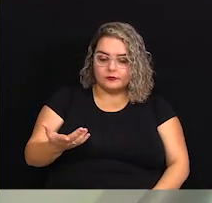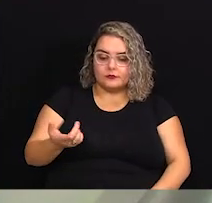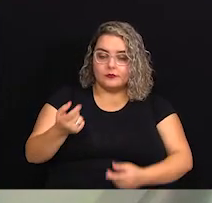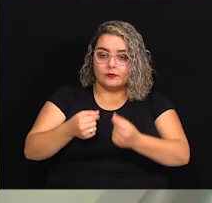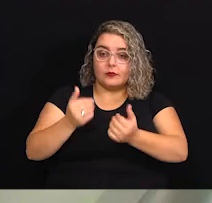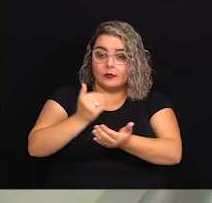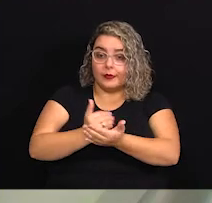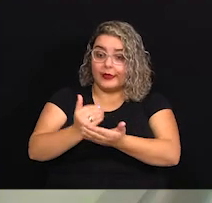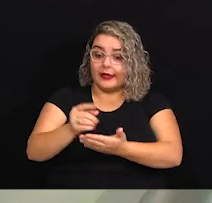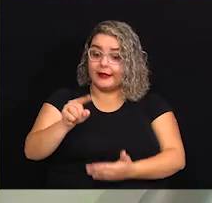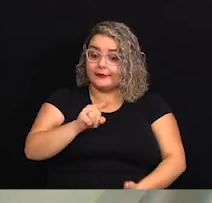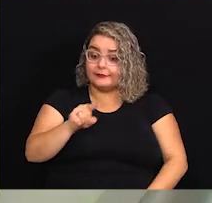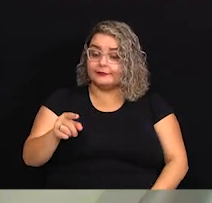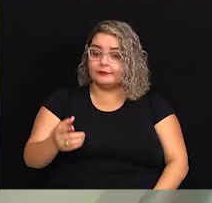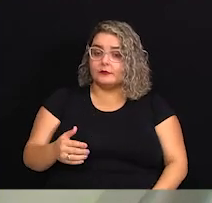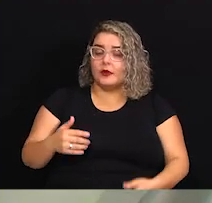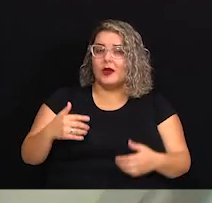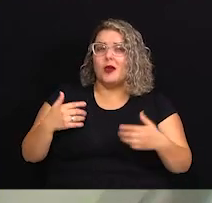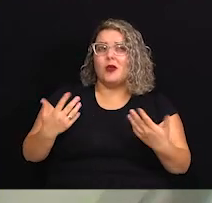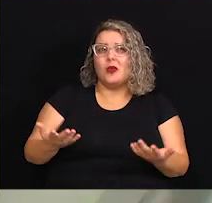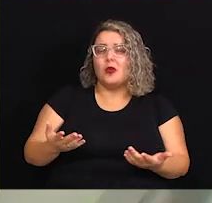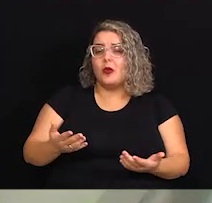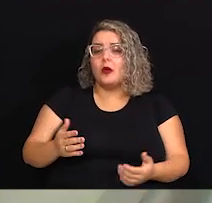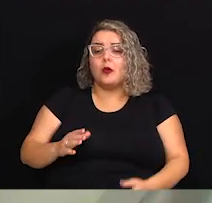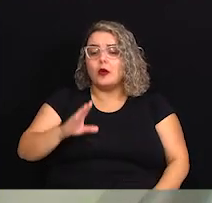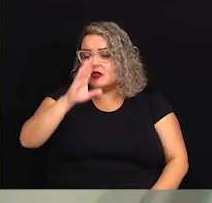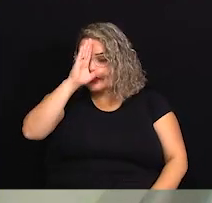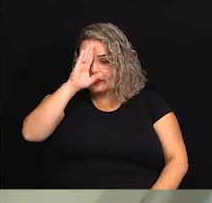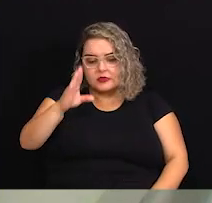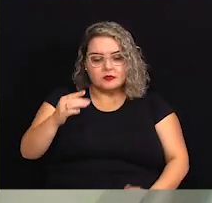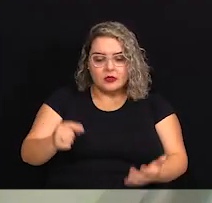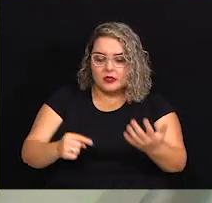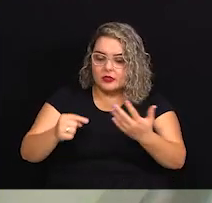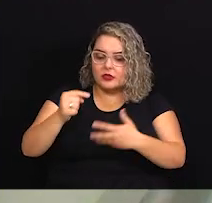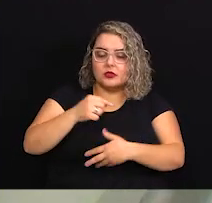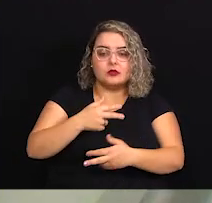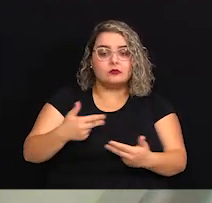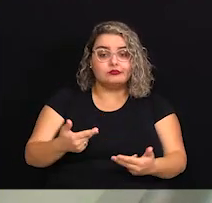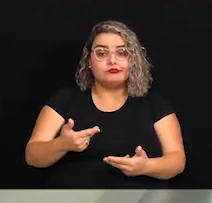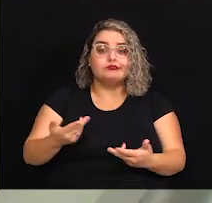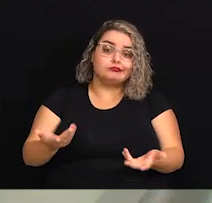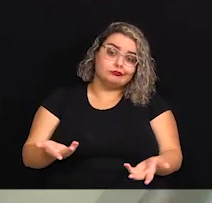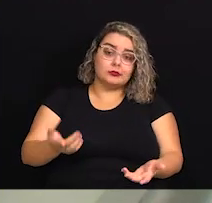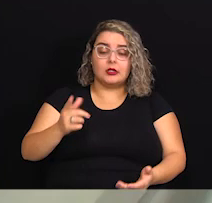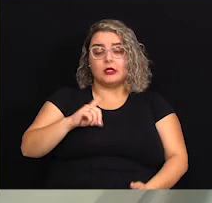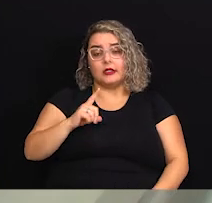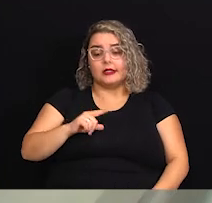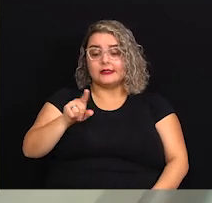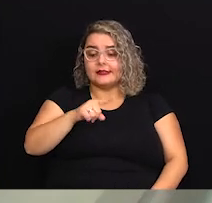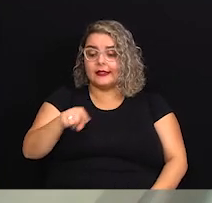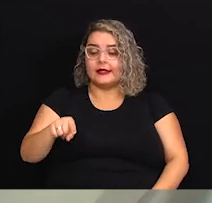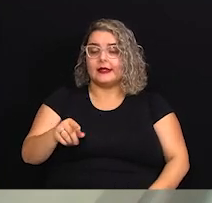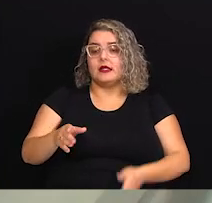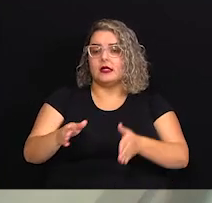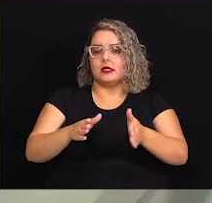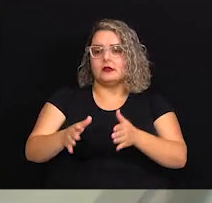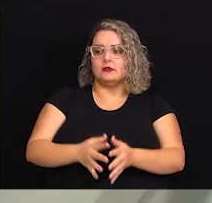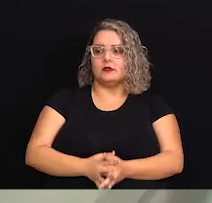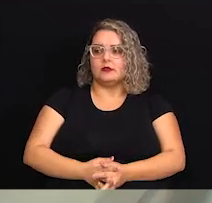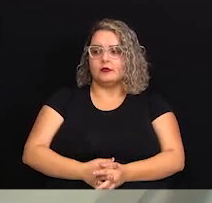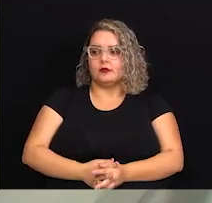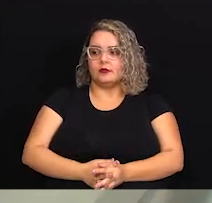esse empréstimo negado. Quais são, assim, os principais motivos que, às vezes, causam essa negativa nesse